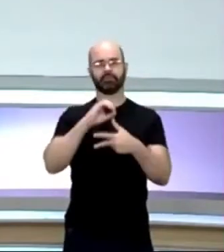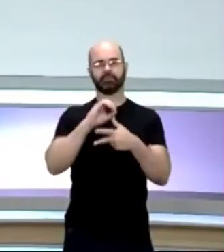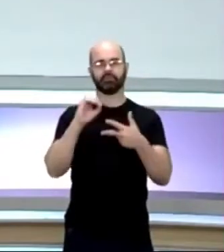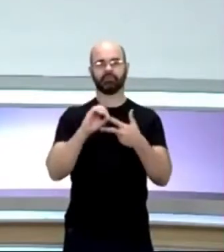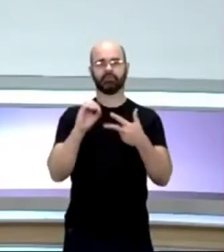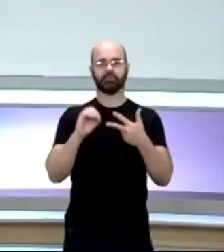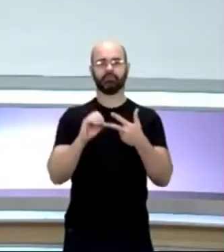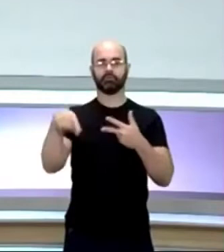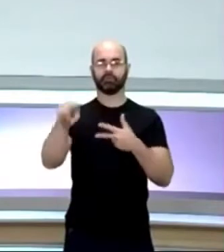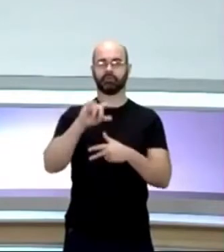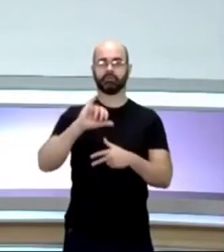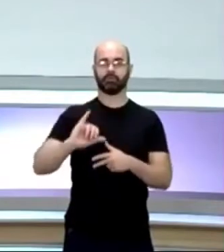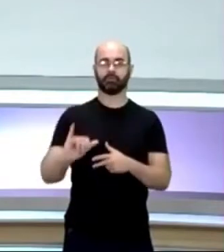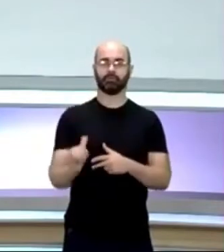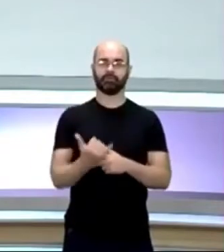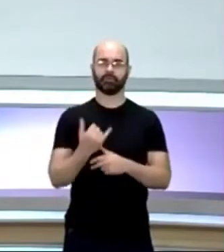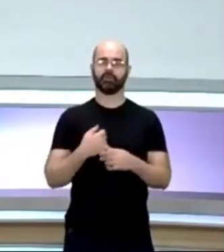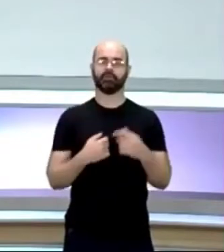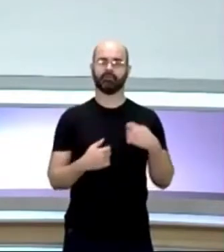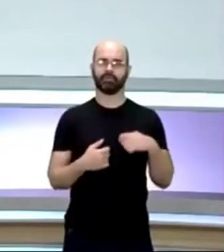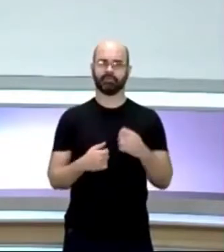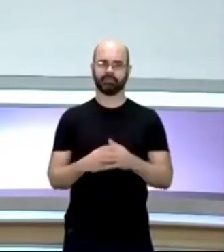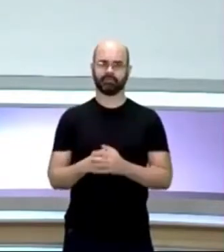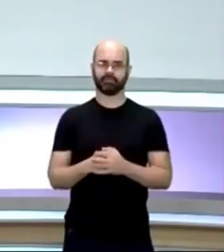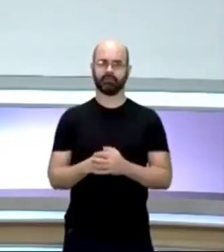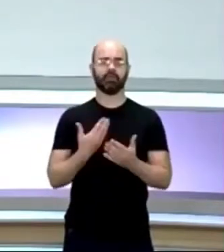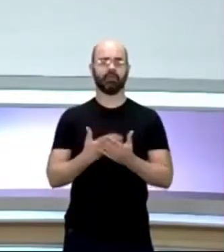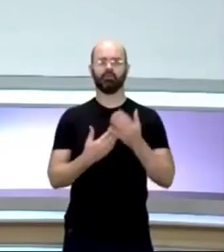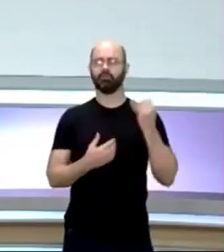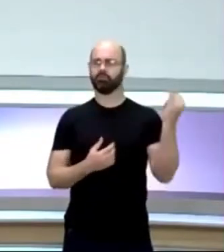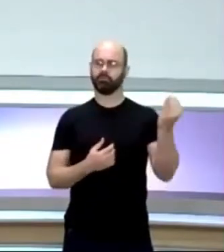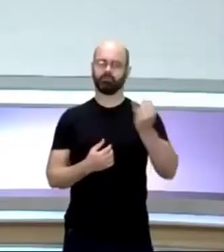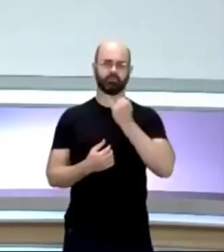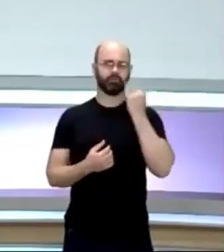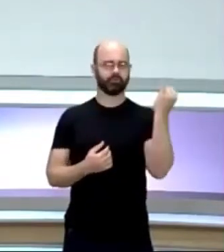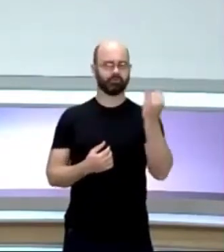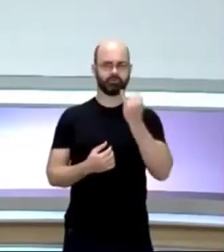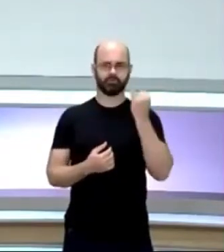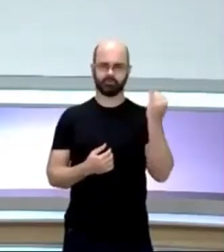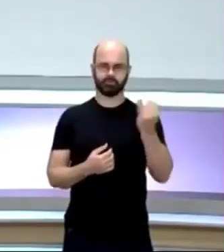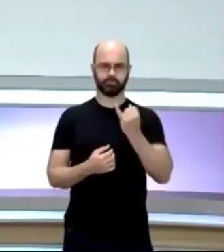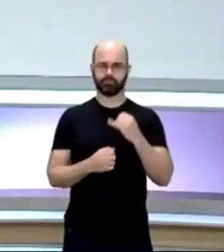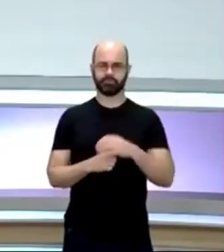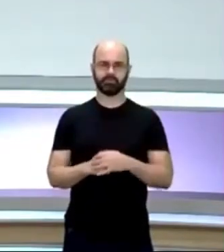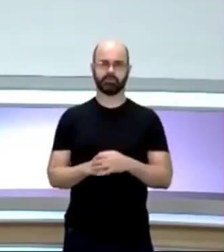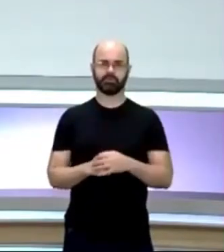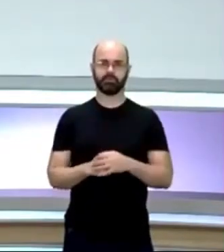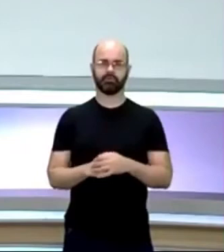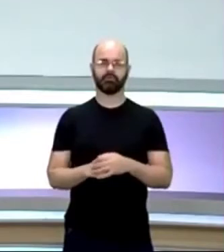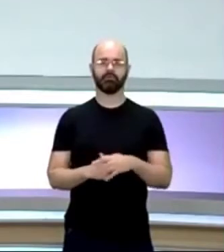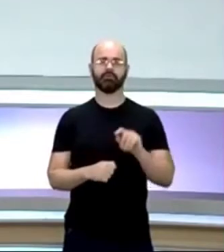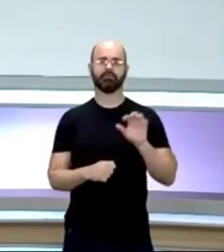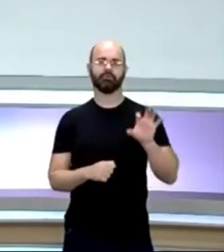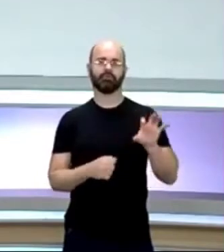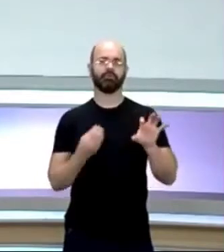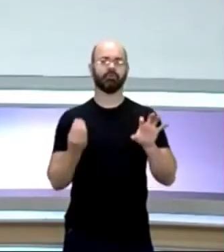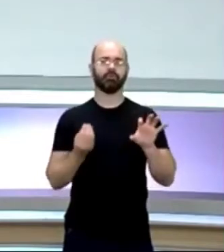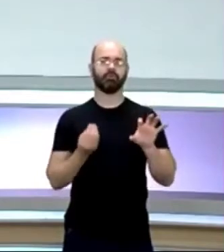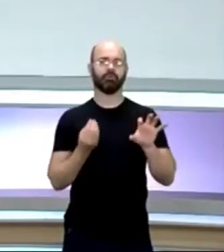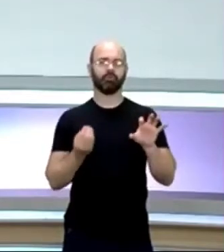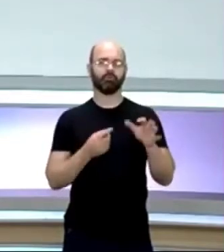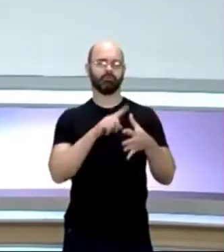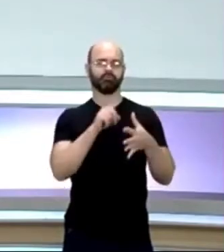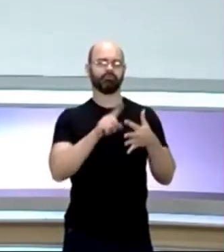que aproveitar. Porque são aulas importantíssimas, pegam lá os aspectos, né, e o que vai ter,